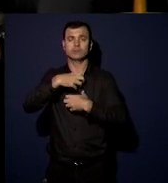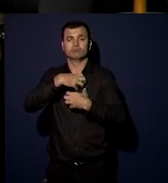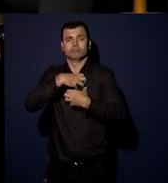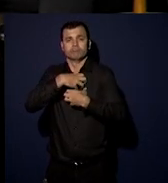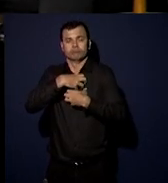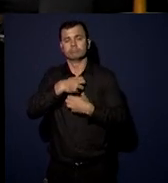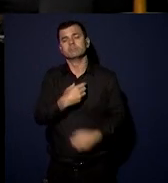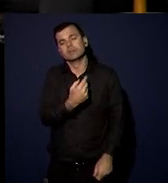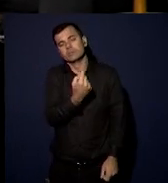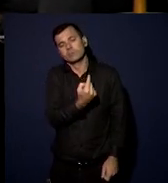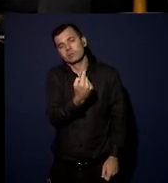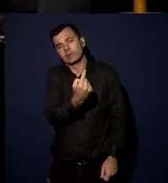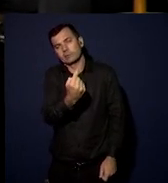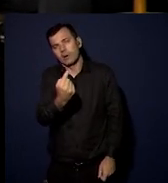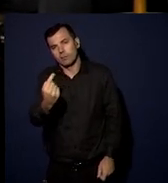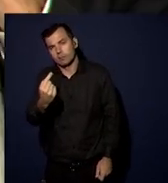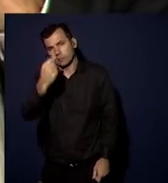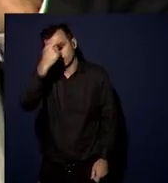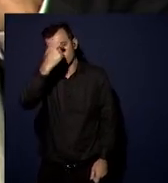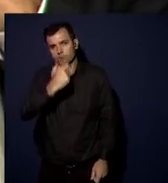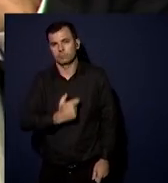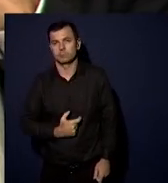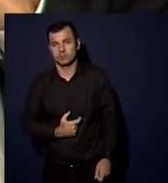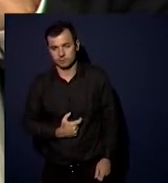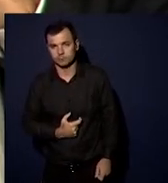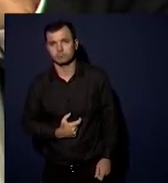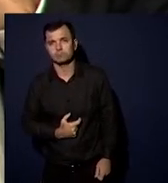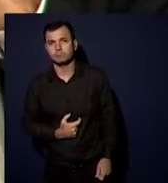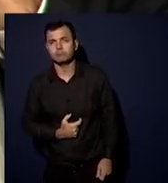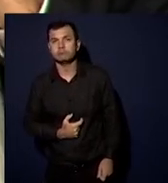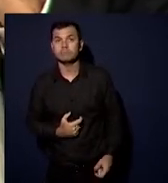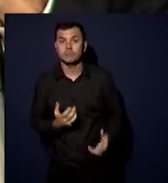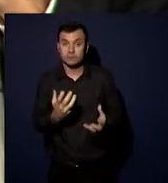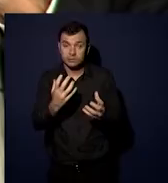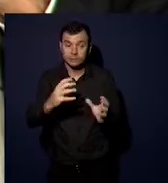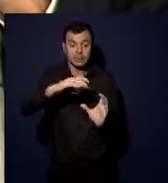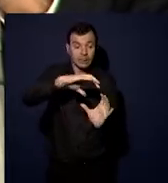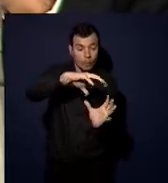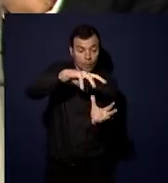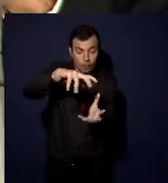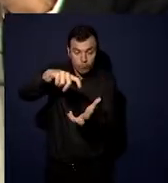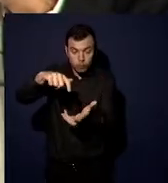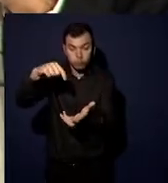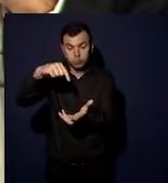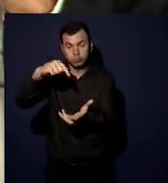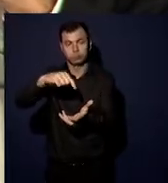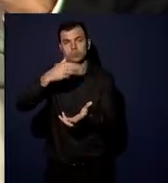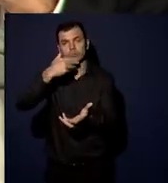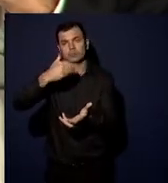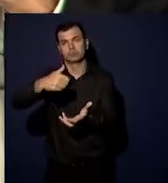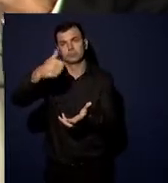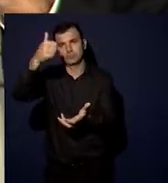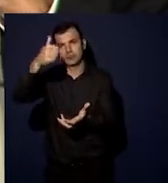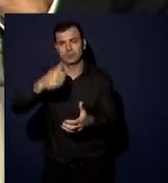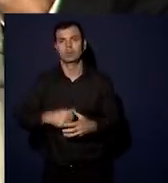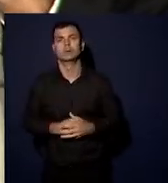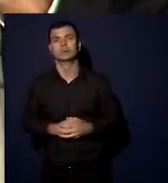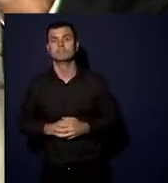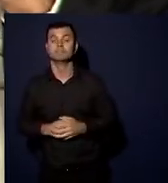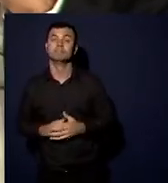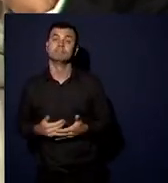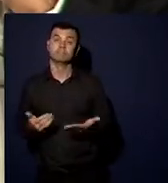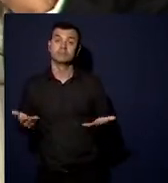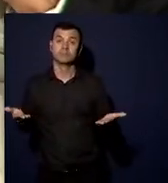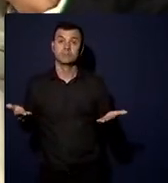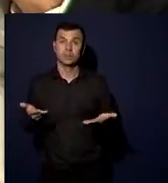de nós né que como pessoas para atuar por um planeta melhor e nós estamos hoje na Nível